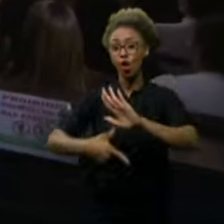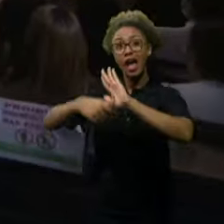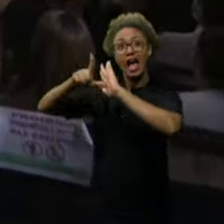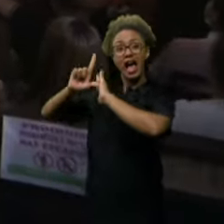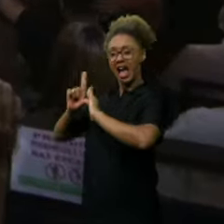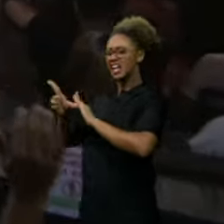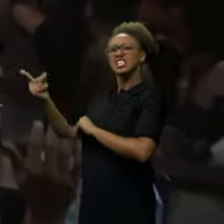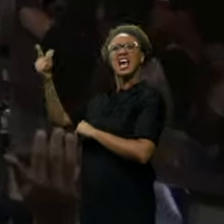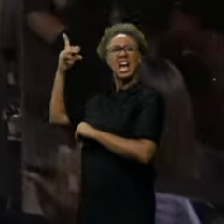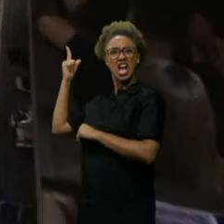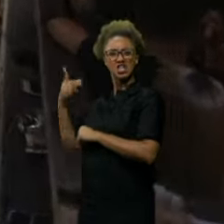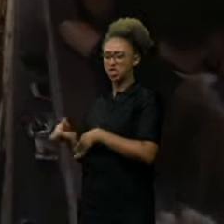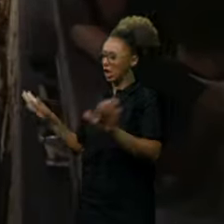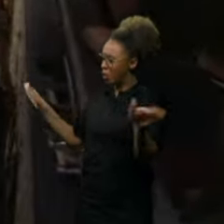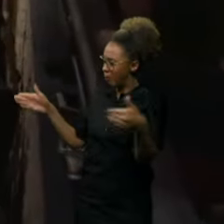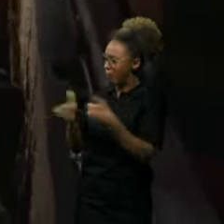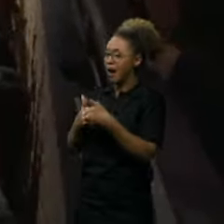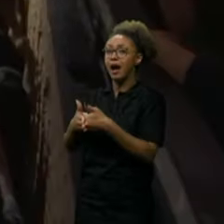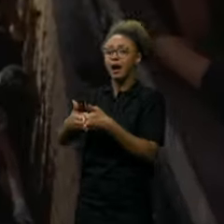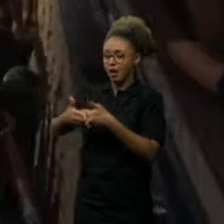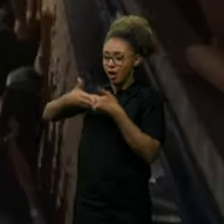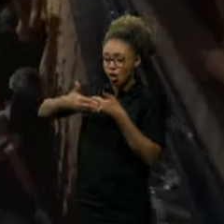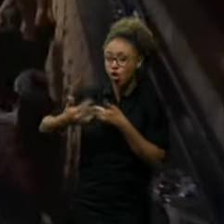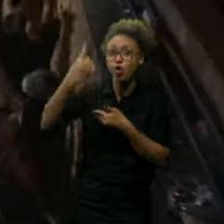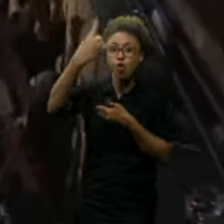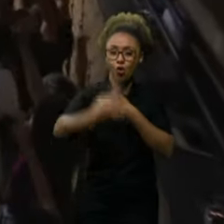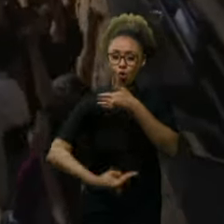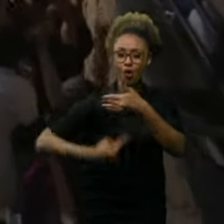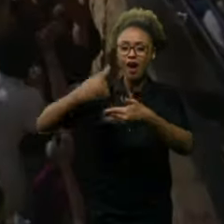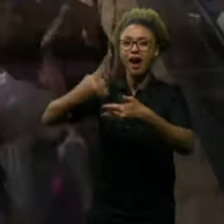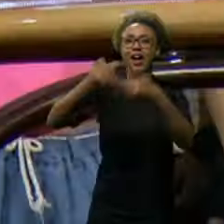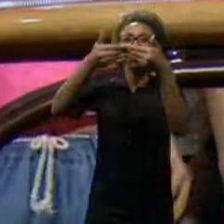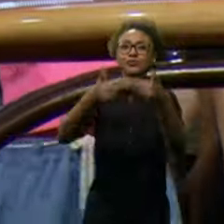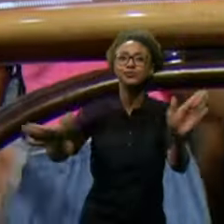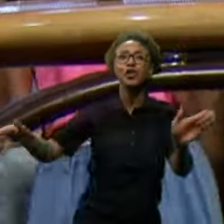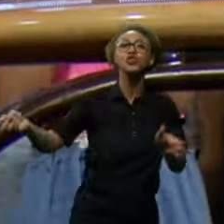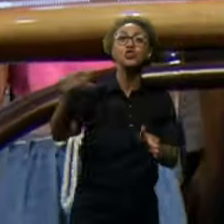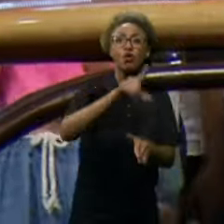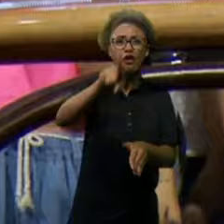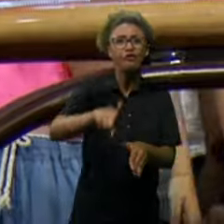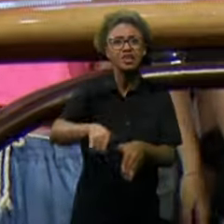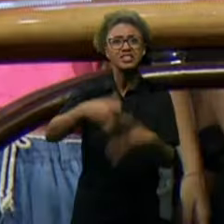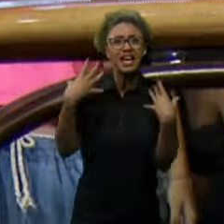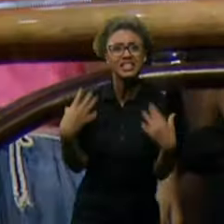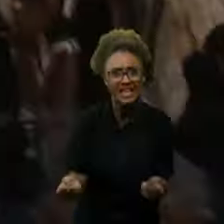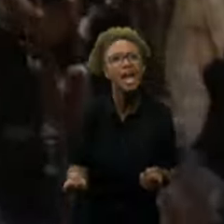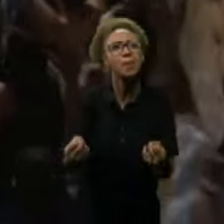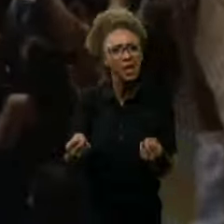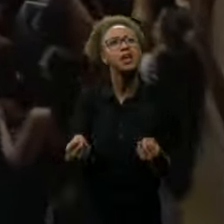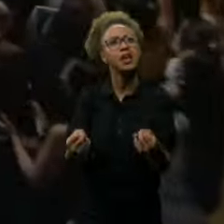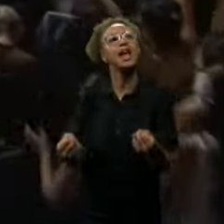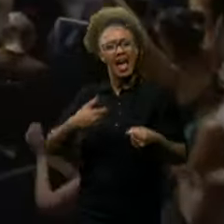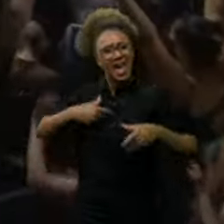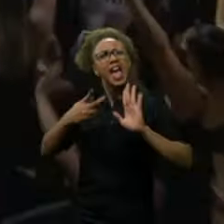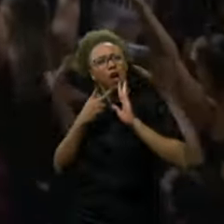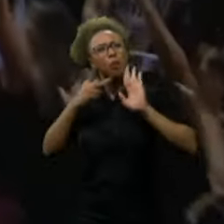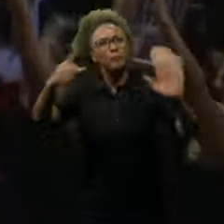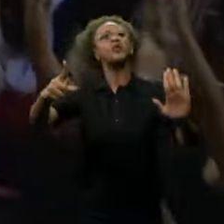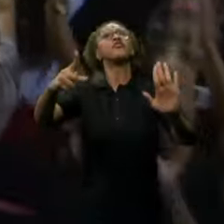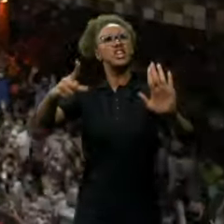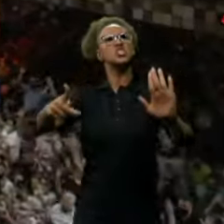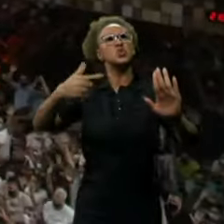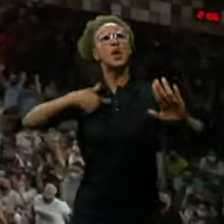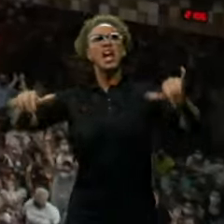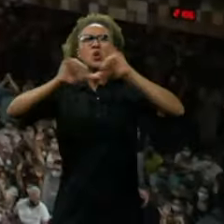ciclo ativo quem recebe isso a chave dentro da palavra quem não recebe o professor